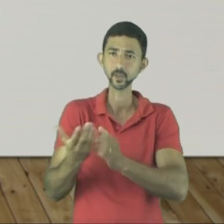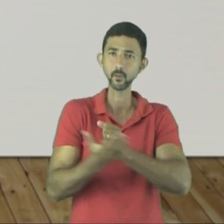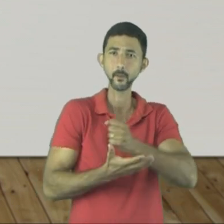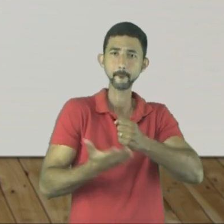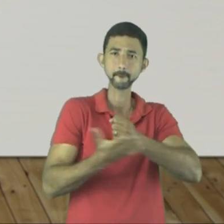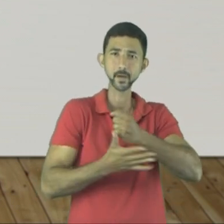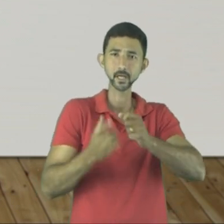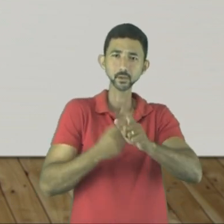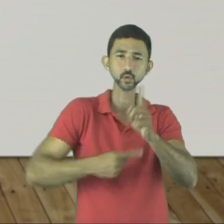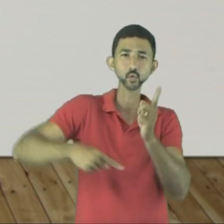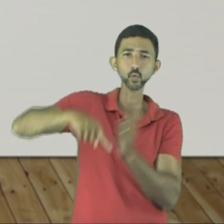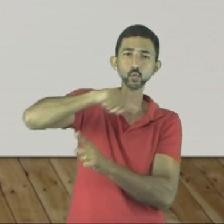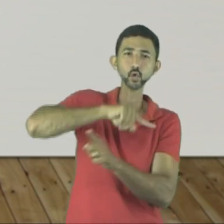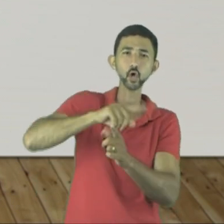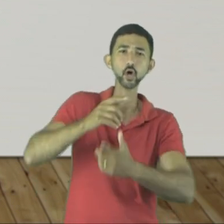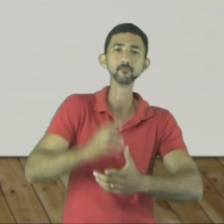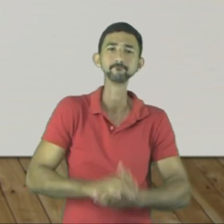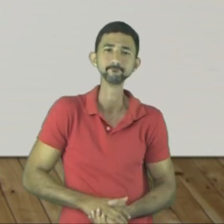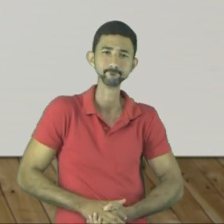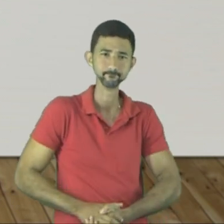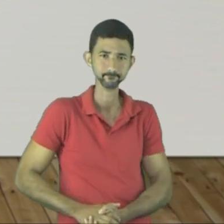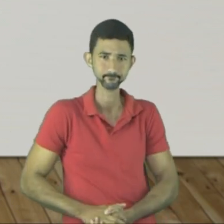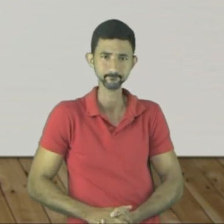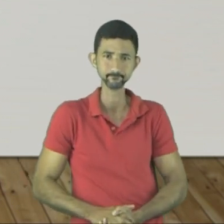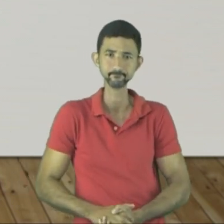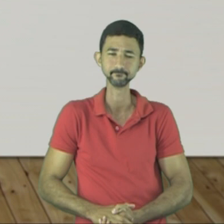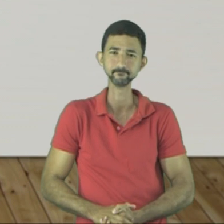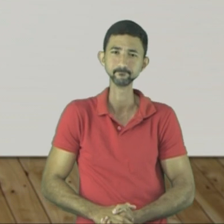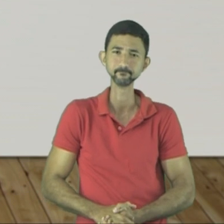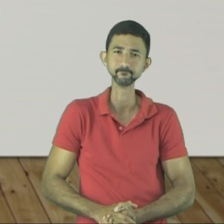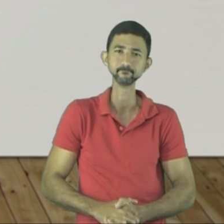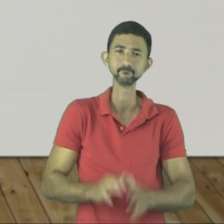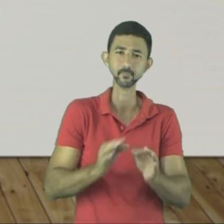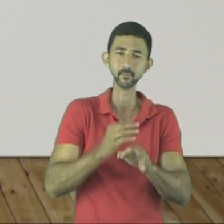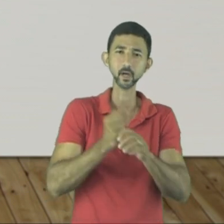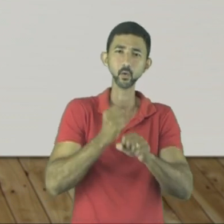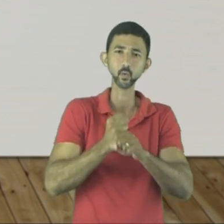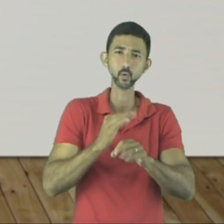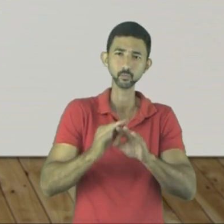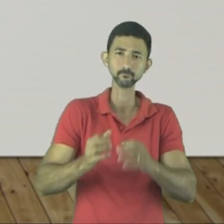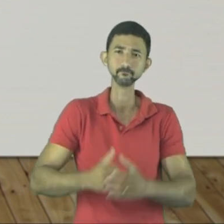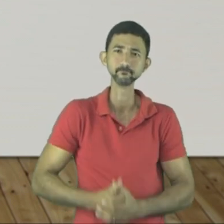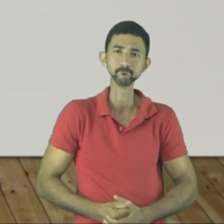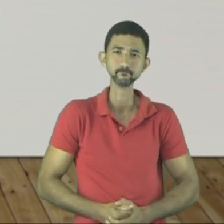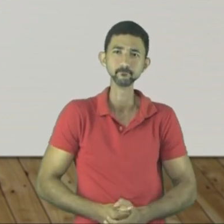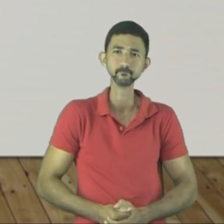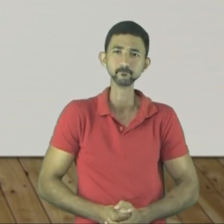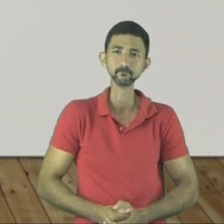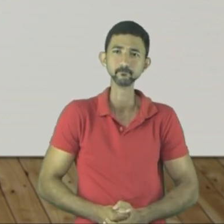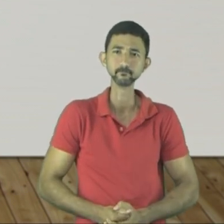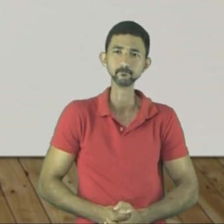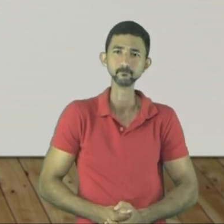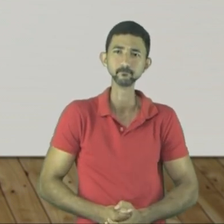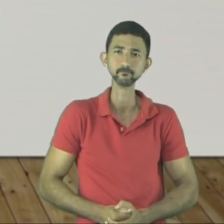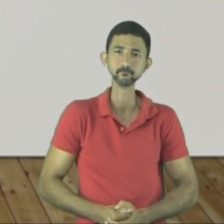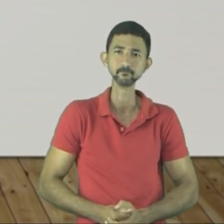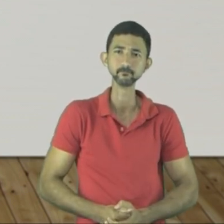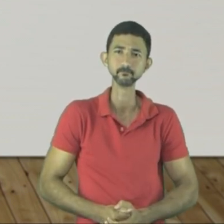base. Quantas vezes ele aparece, eu jogo ele aqui em cima e chamo de expoente, tá? Então,